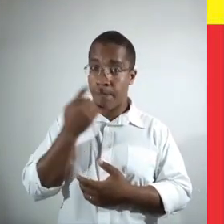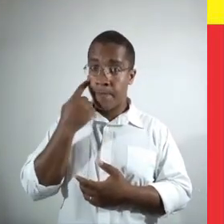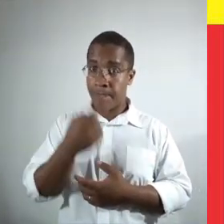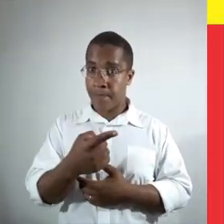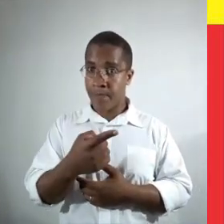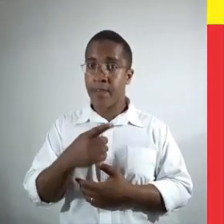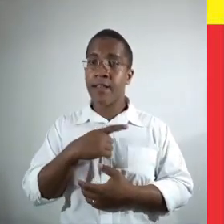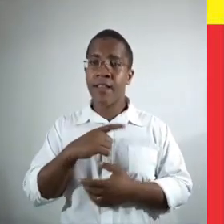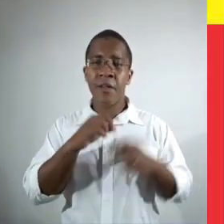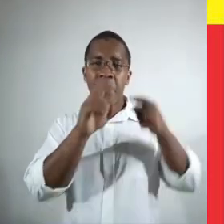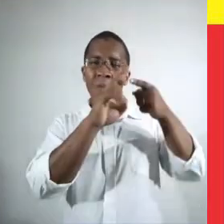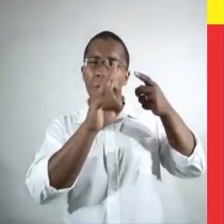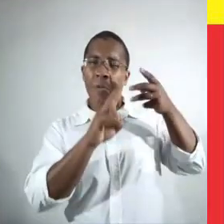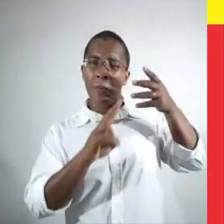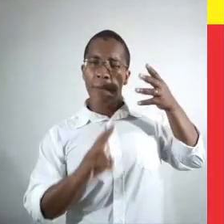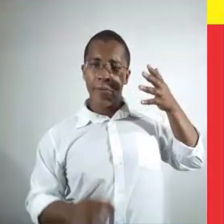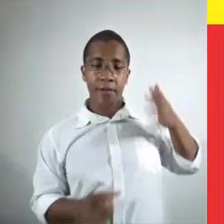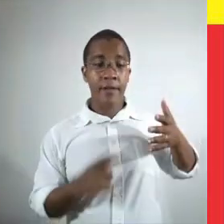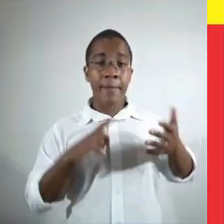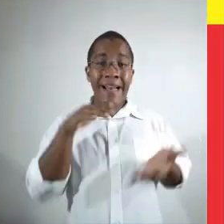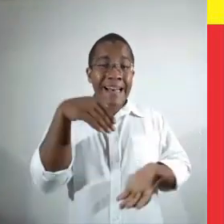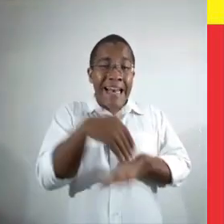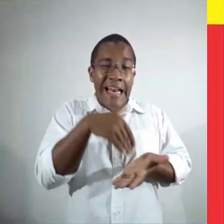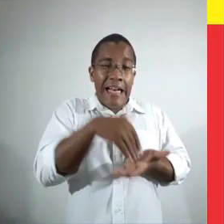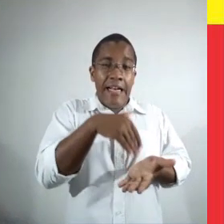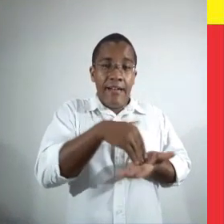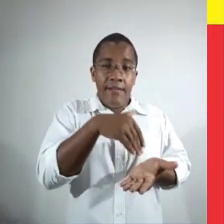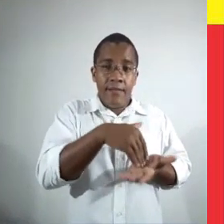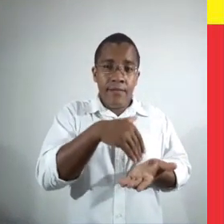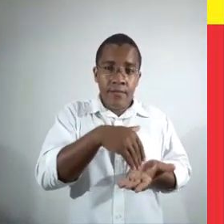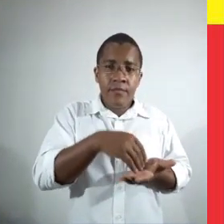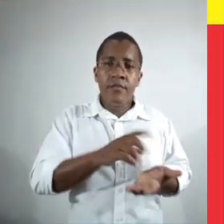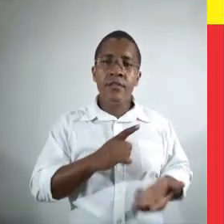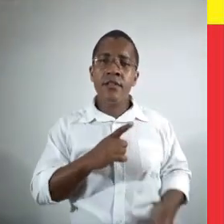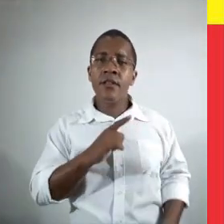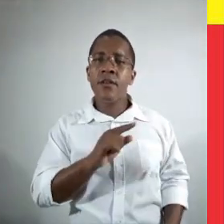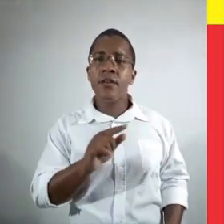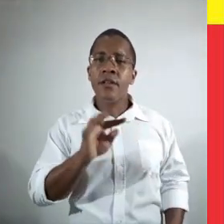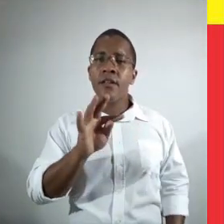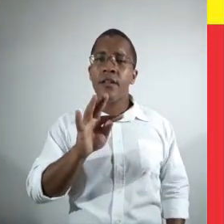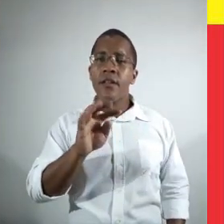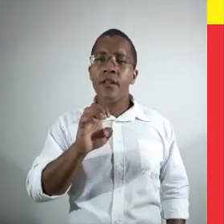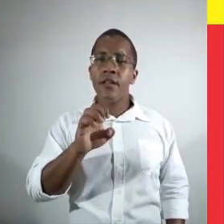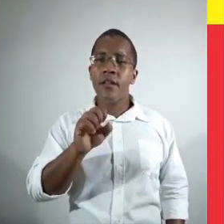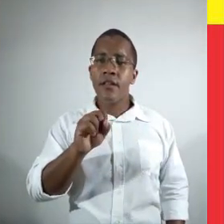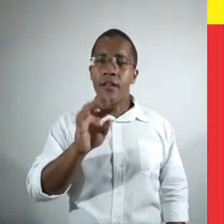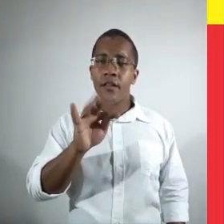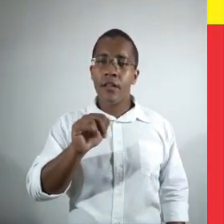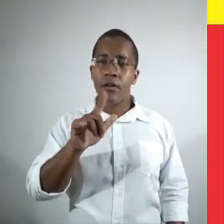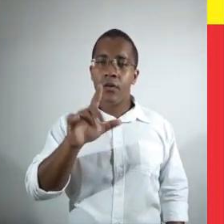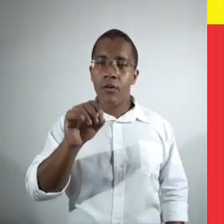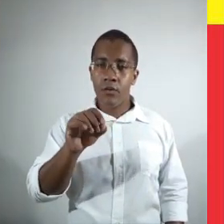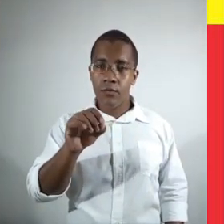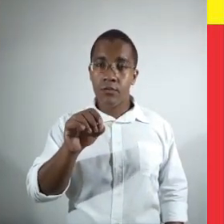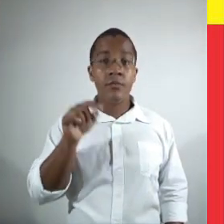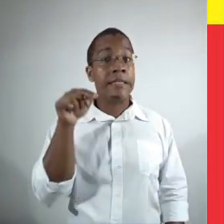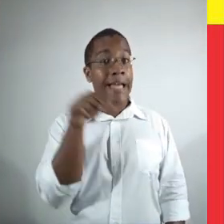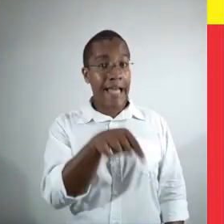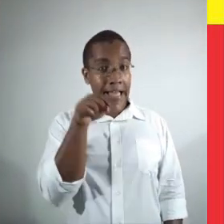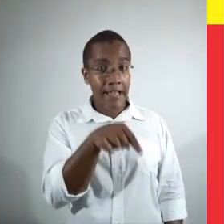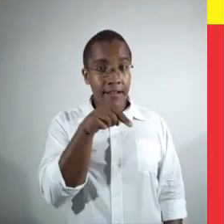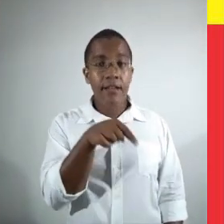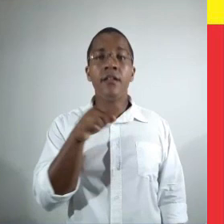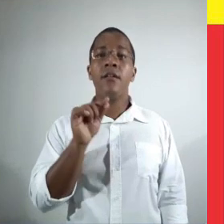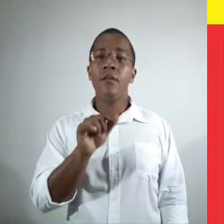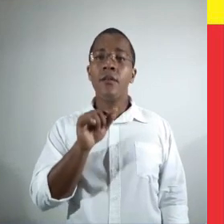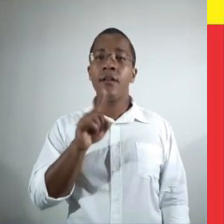Notem que tem vários nomes aí, mas lá embaixo, o último nome tem lá, testículos. Pois bem, é